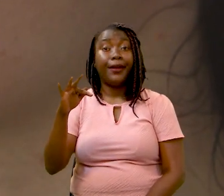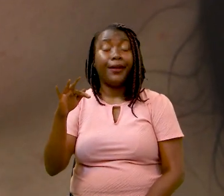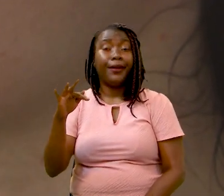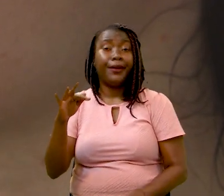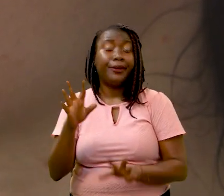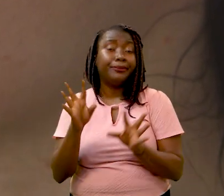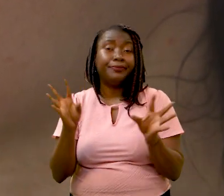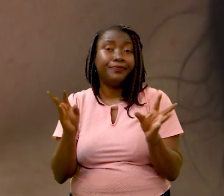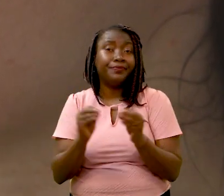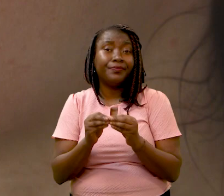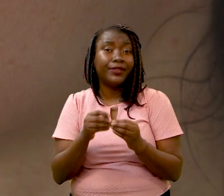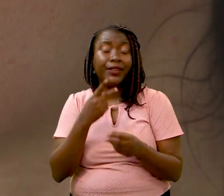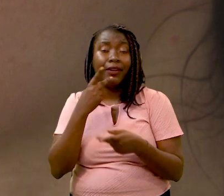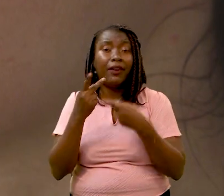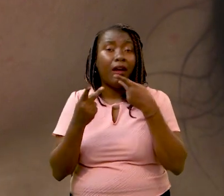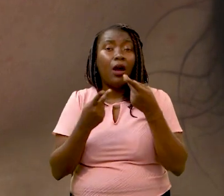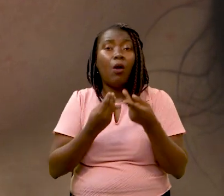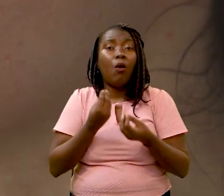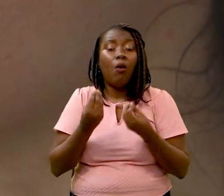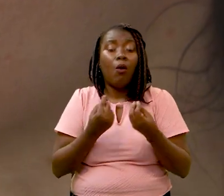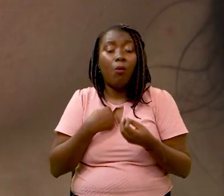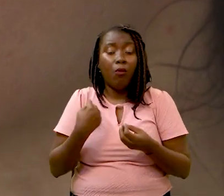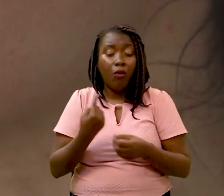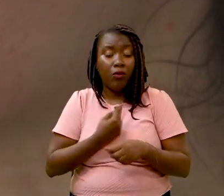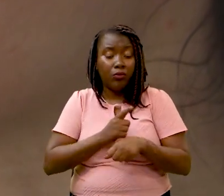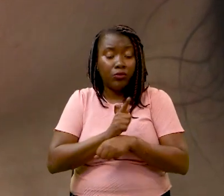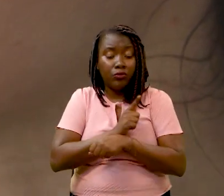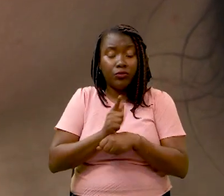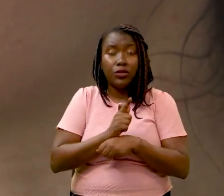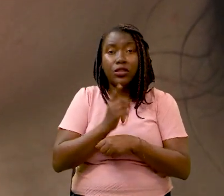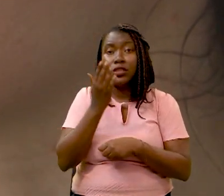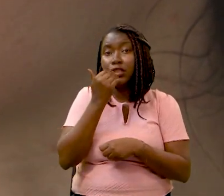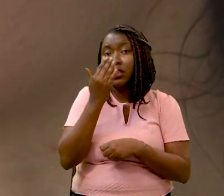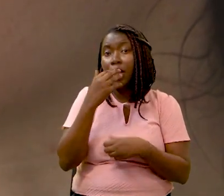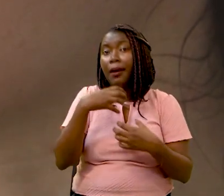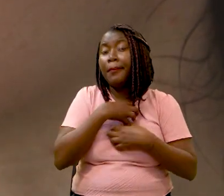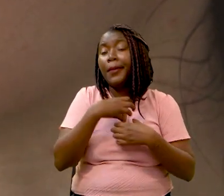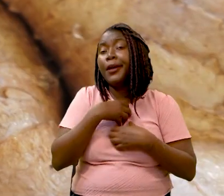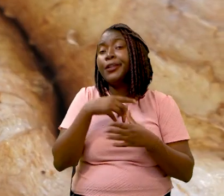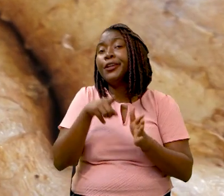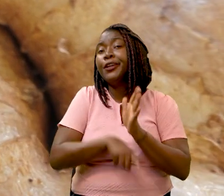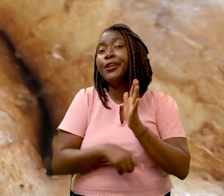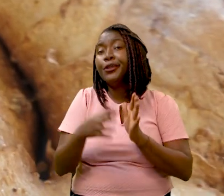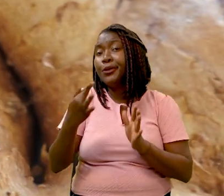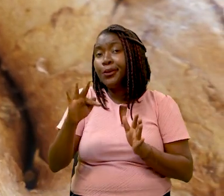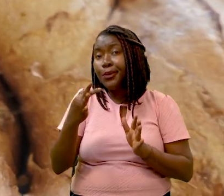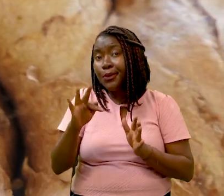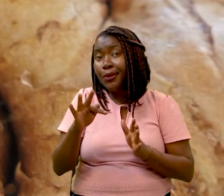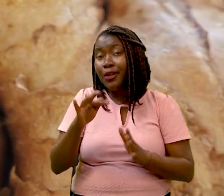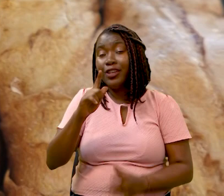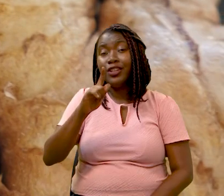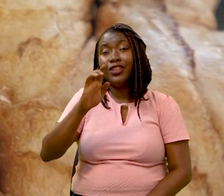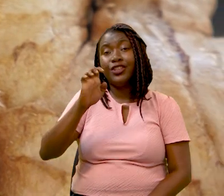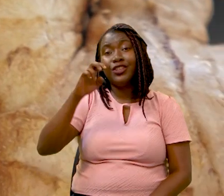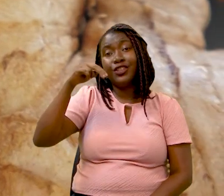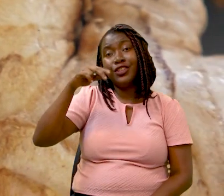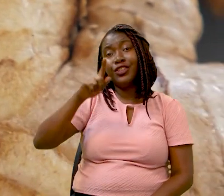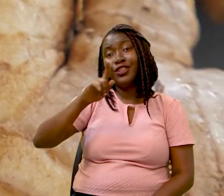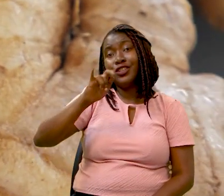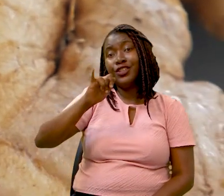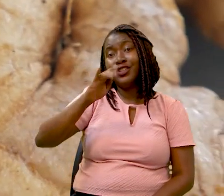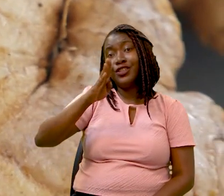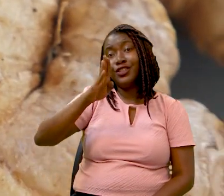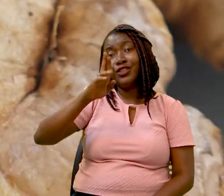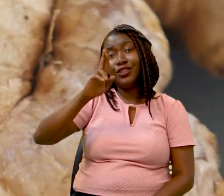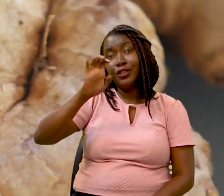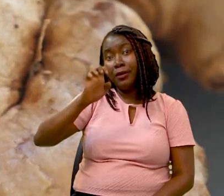Praticamente falando, como é que nós vamos gerenciar nossa alimentação para sentir menos dor? O gengibre é um grande